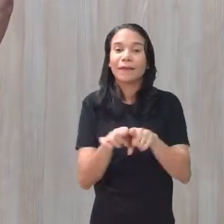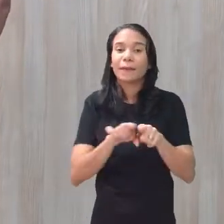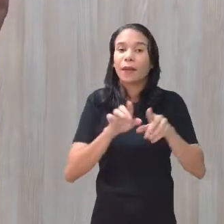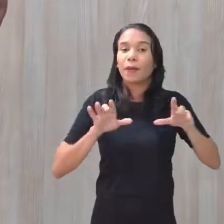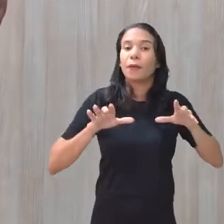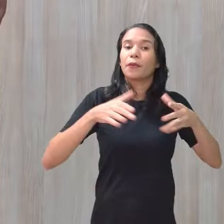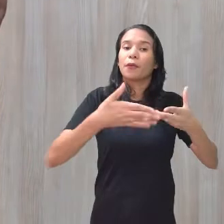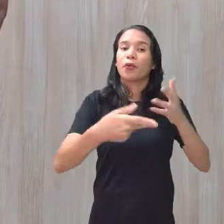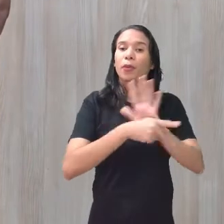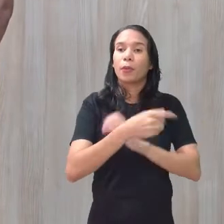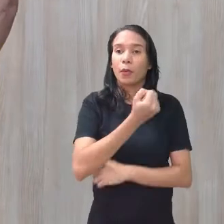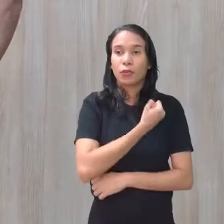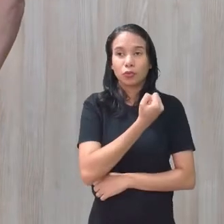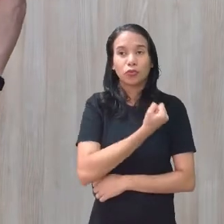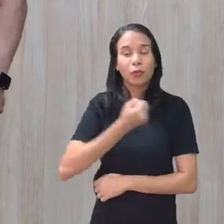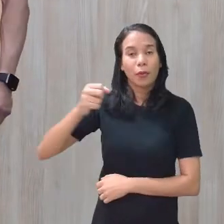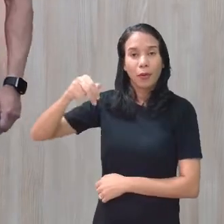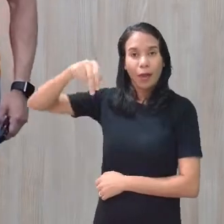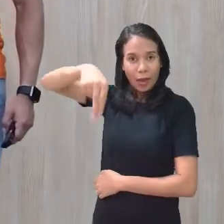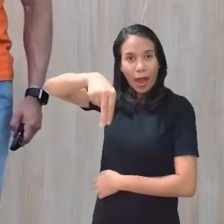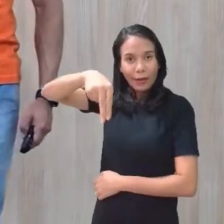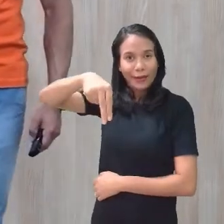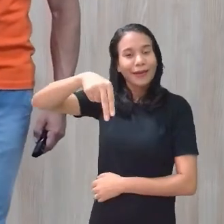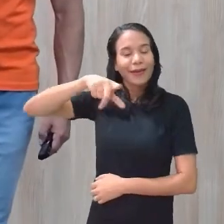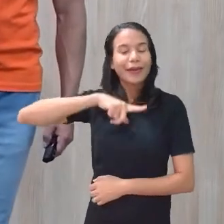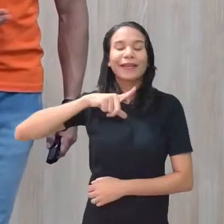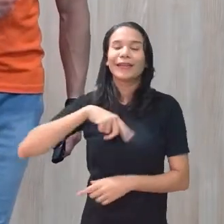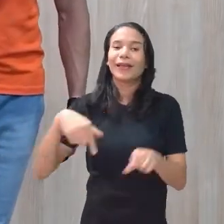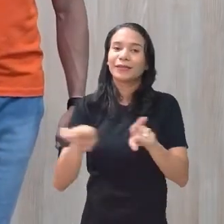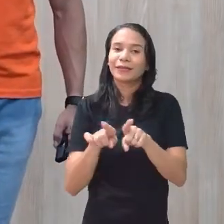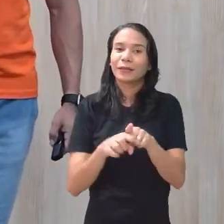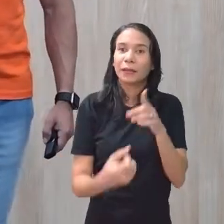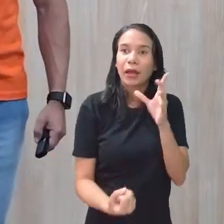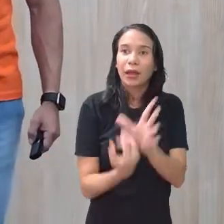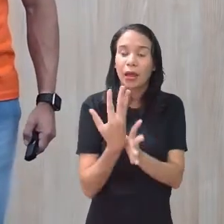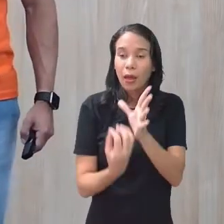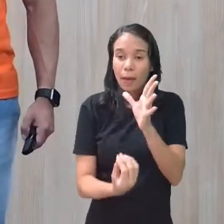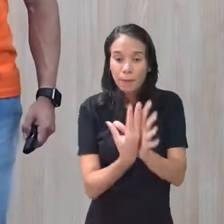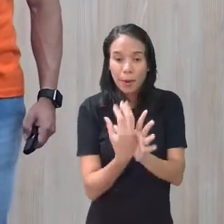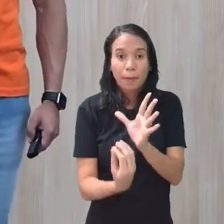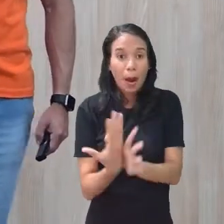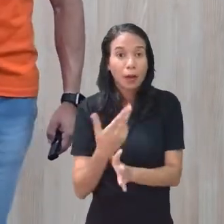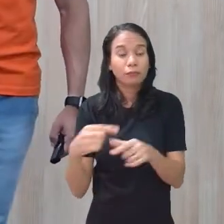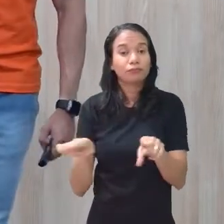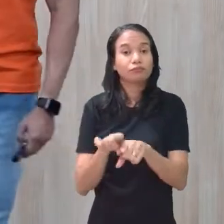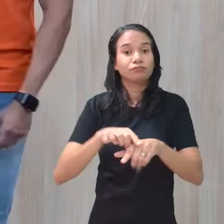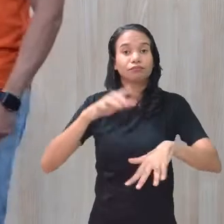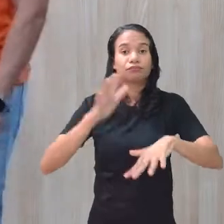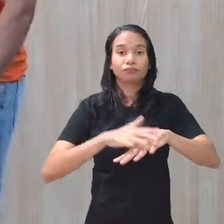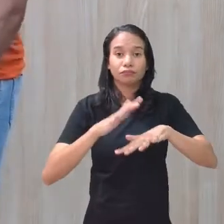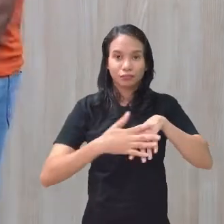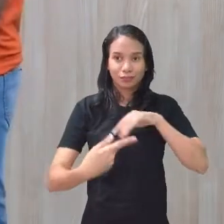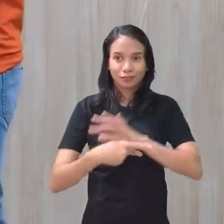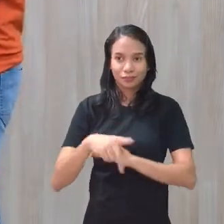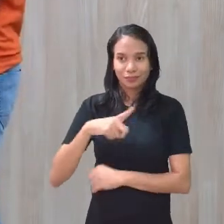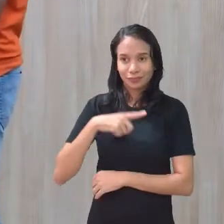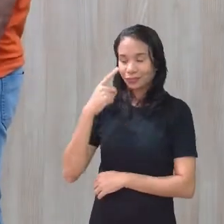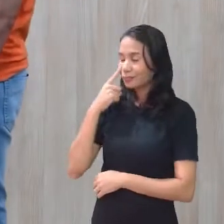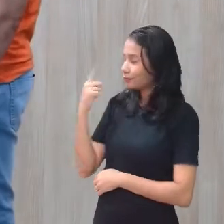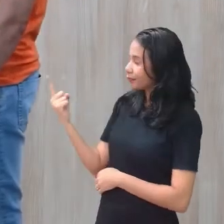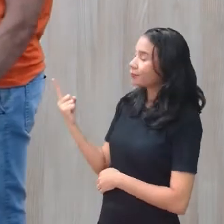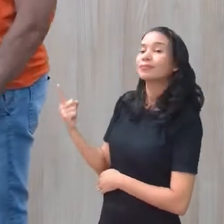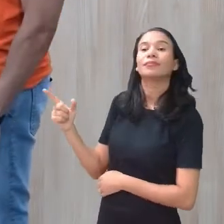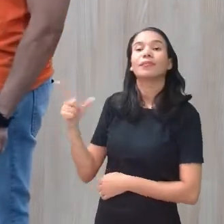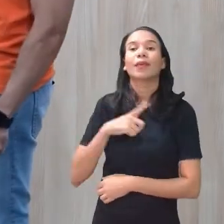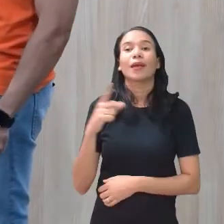conjunto dos números naturais, começaram a surgir as primeiras operações, certo? Então, ó, eu tenho aqui